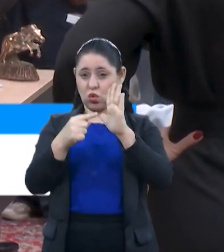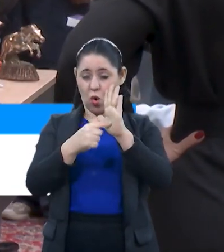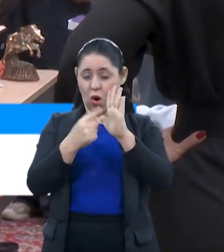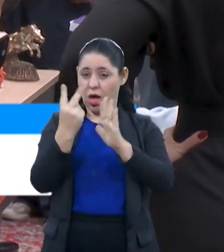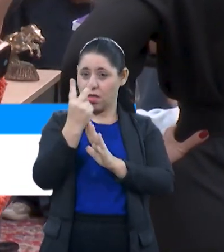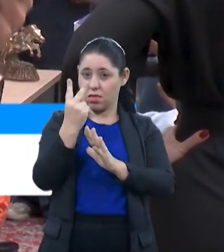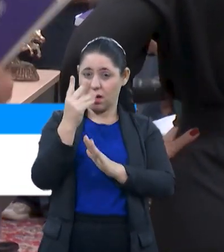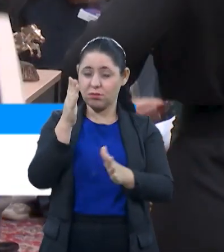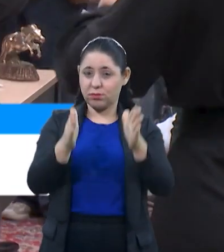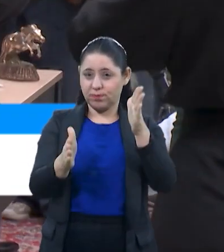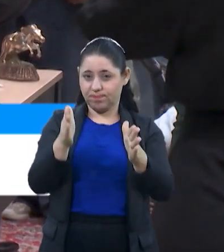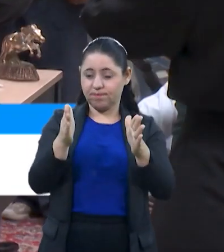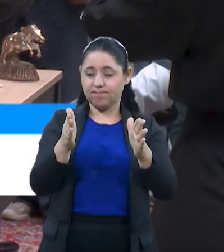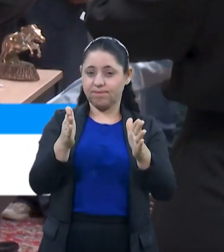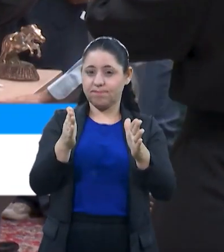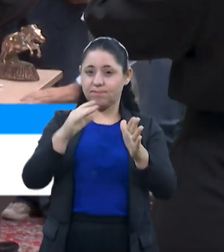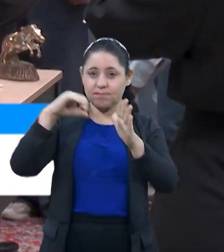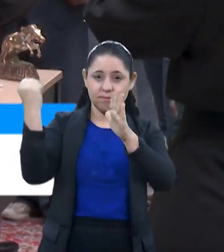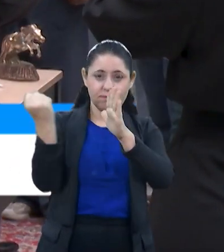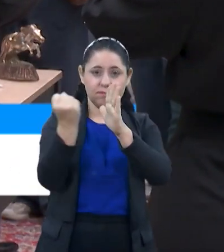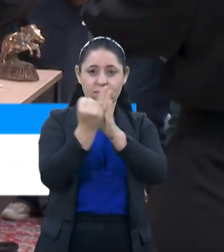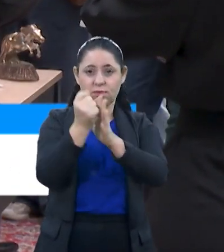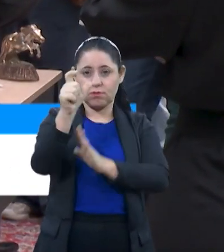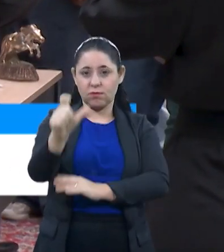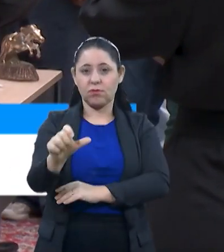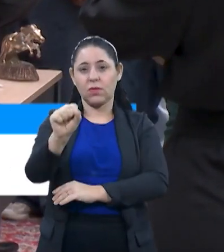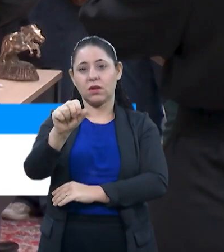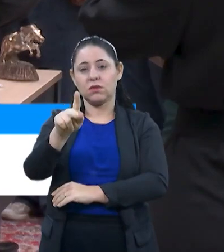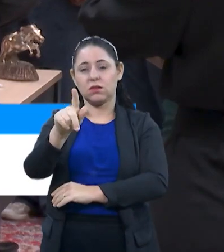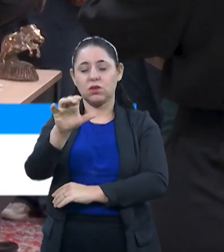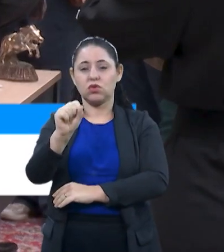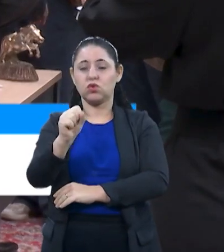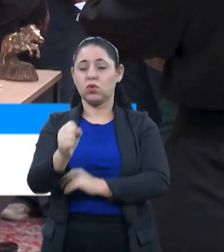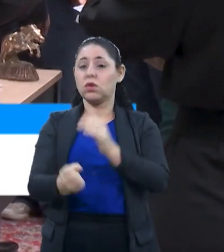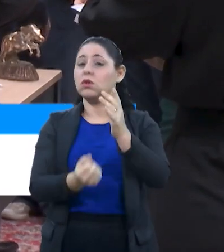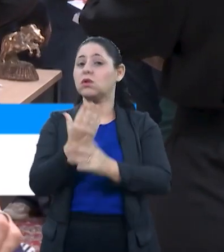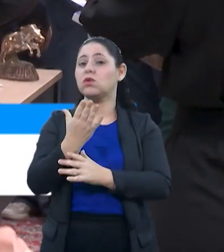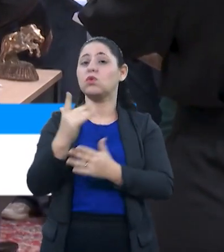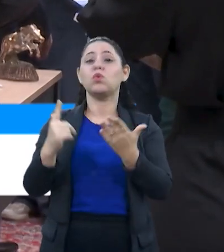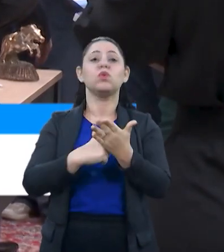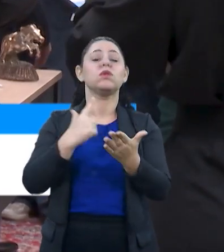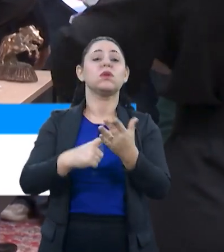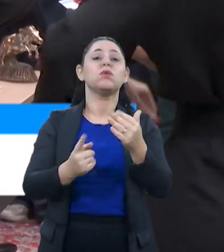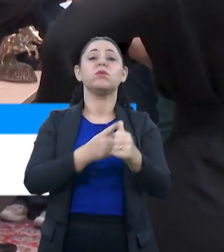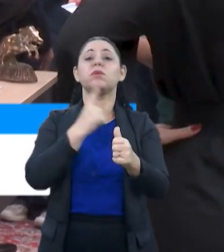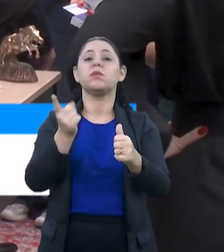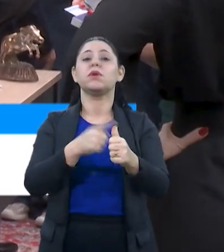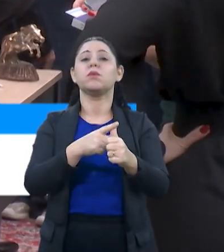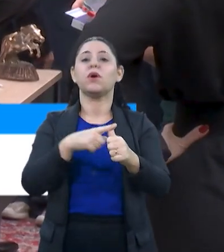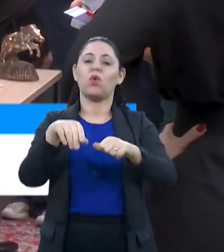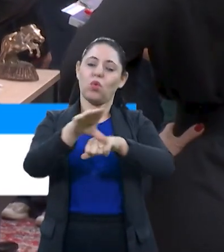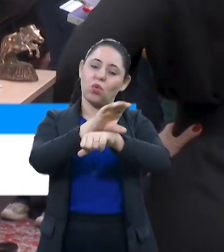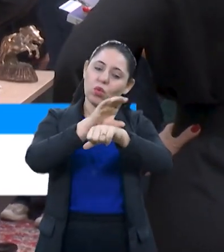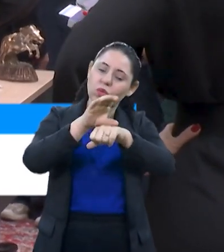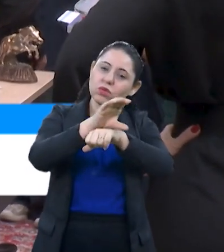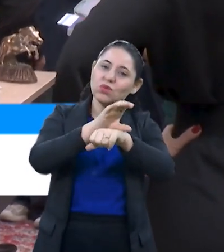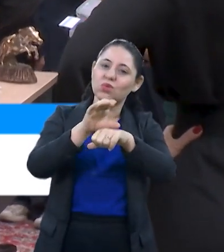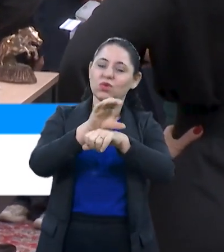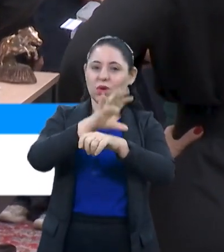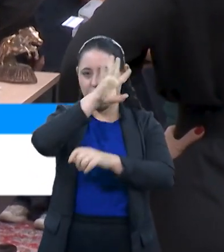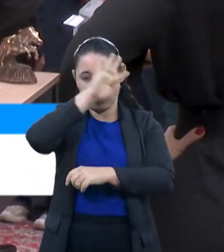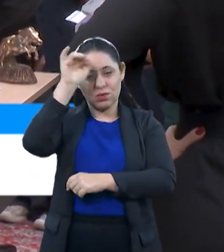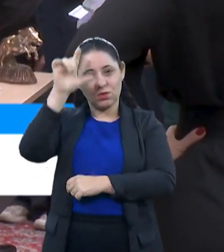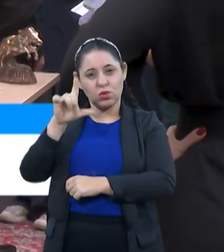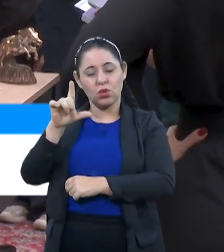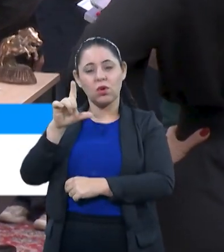versão física para marcar 2 datas consideradas emblemáticas por Sérgio Cruz, que é autor do livro. A